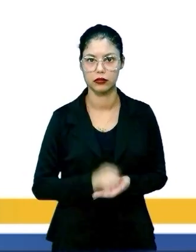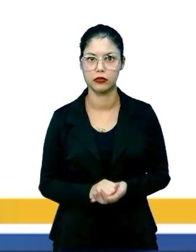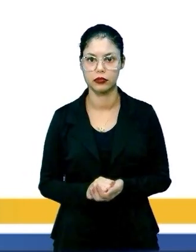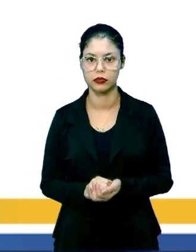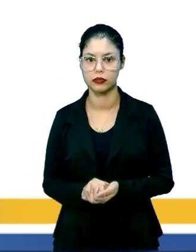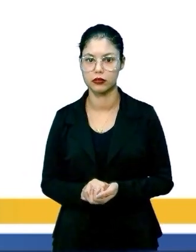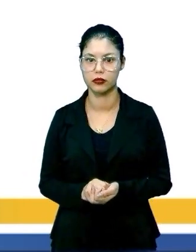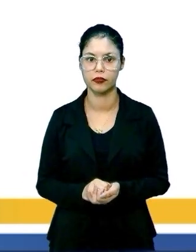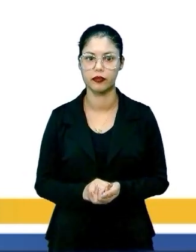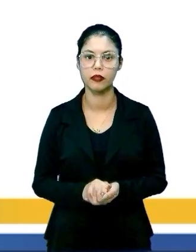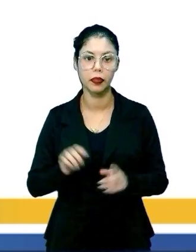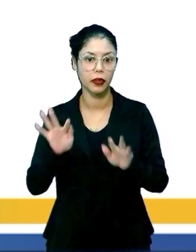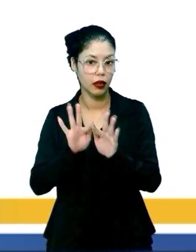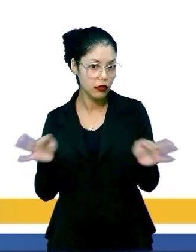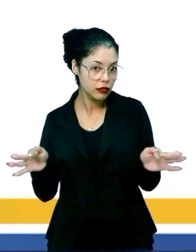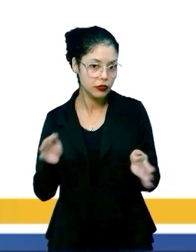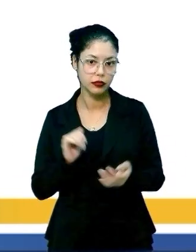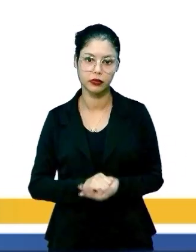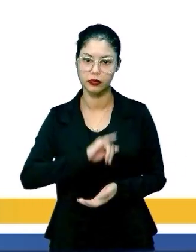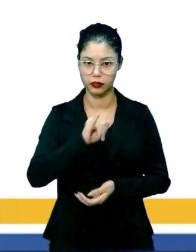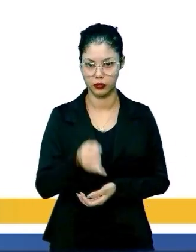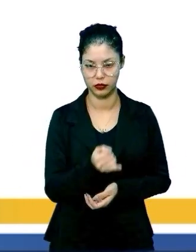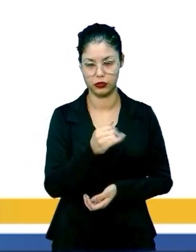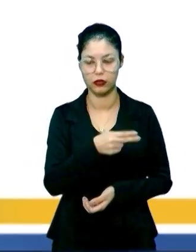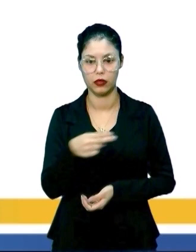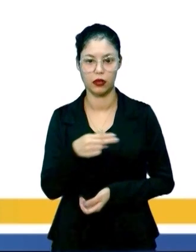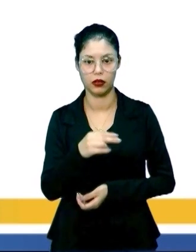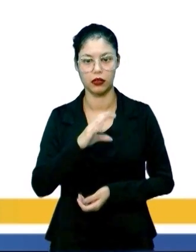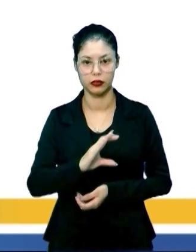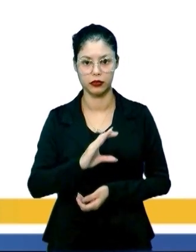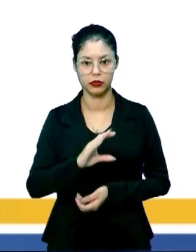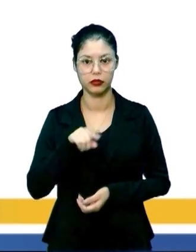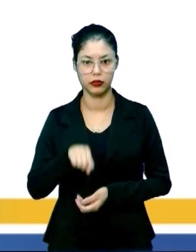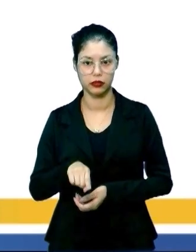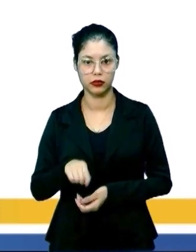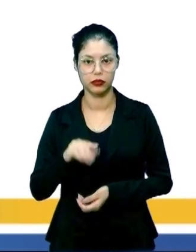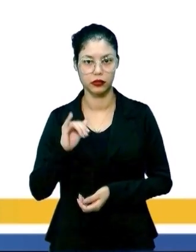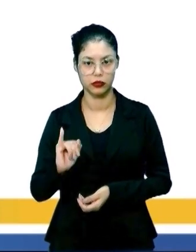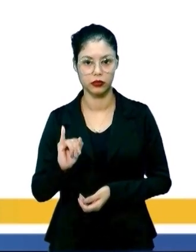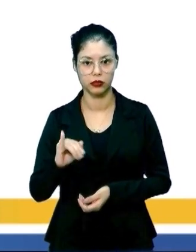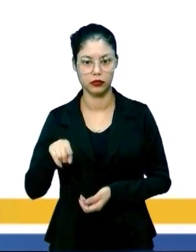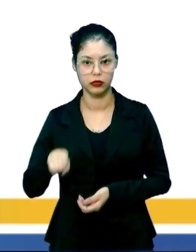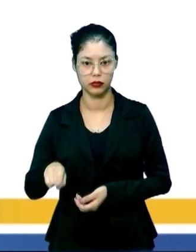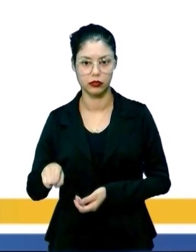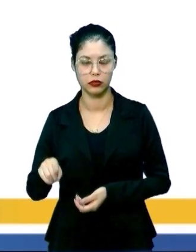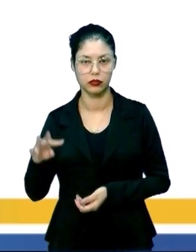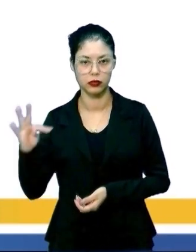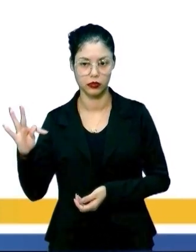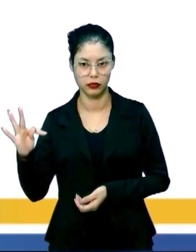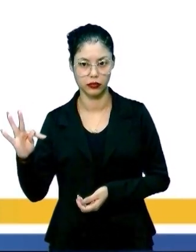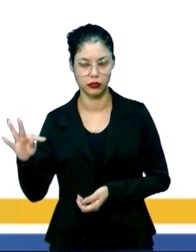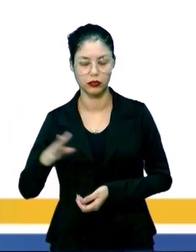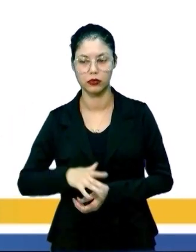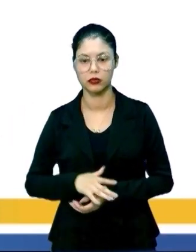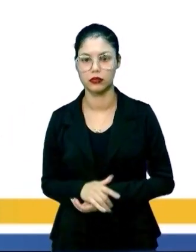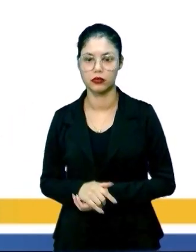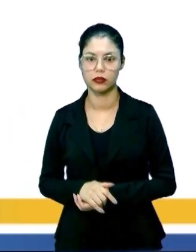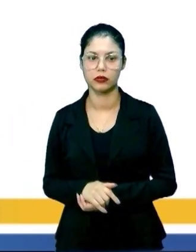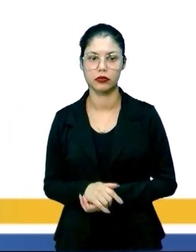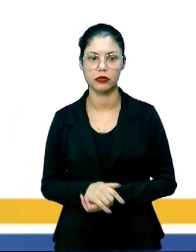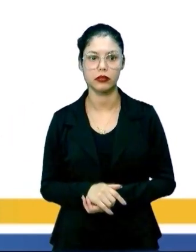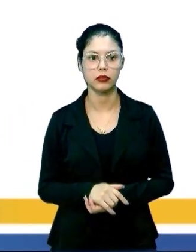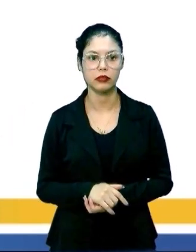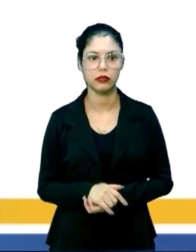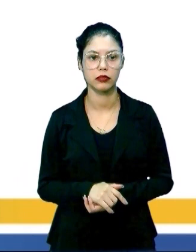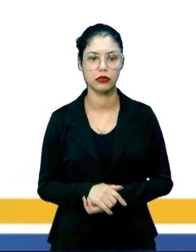ok? E aí nós temos a fórmula. Juros é igual a capital vezes a taxa